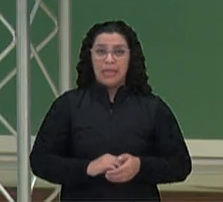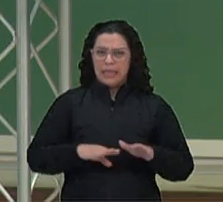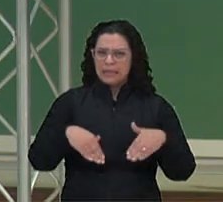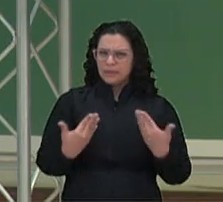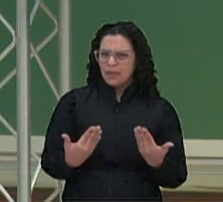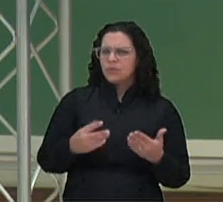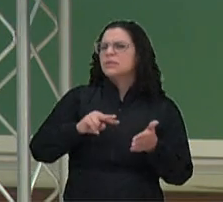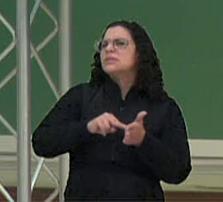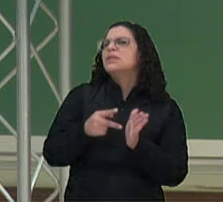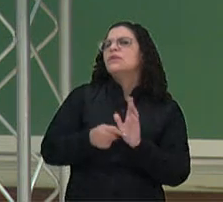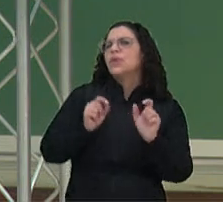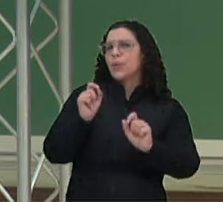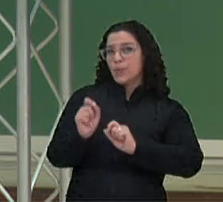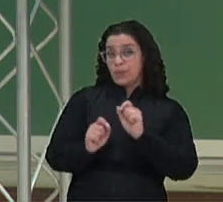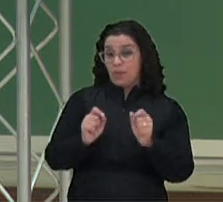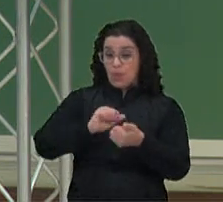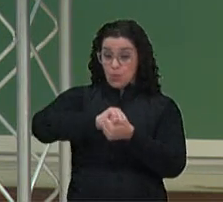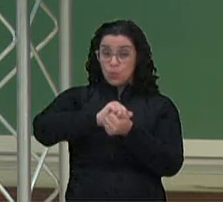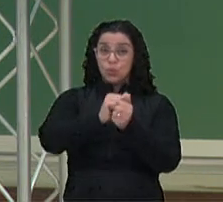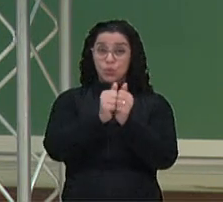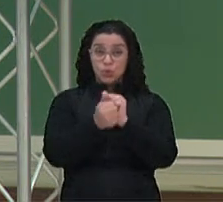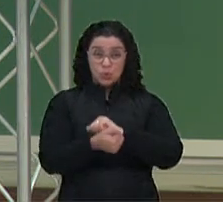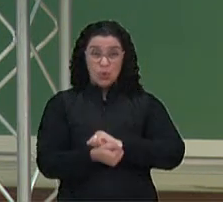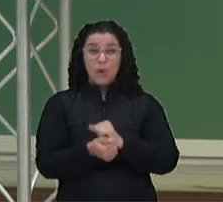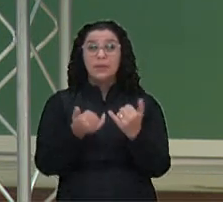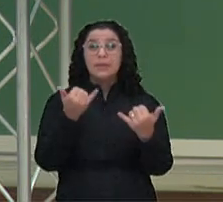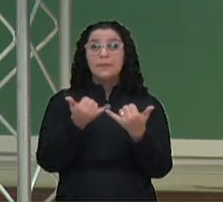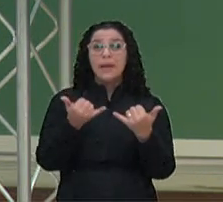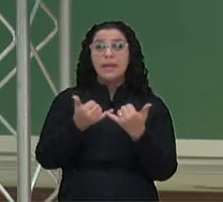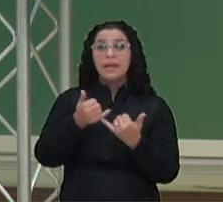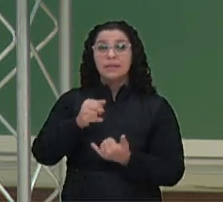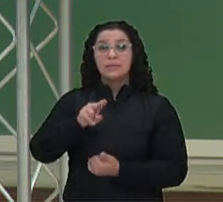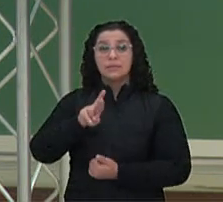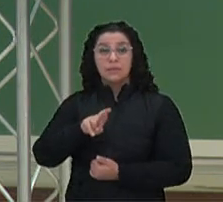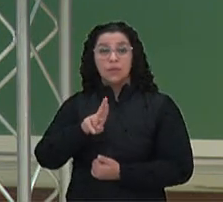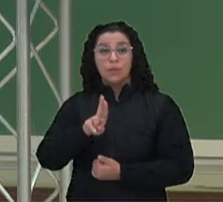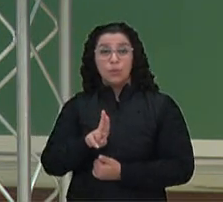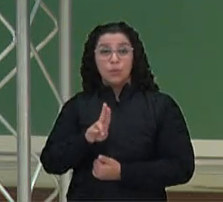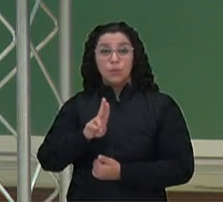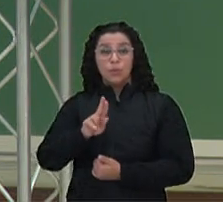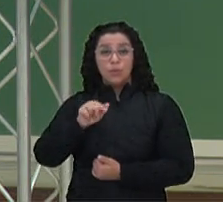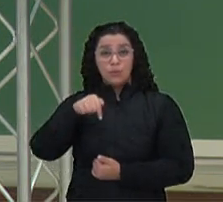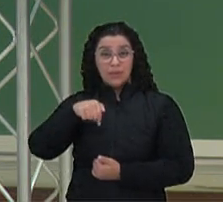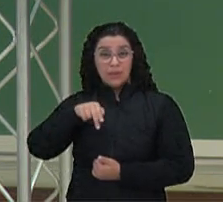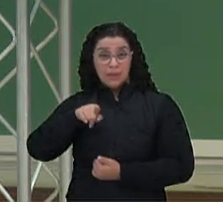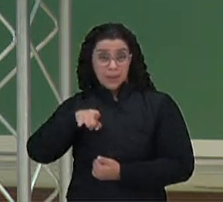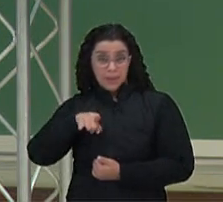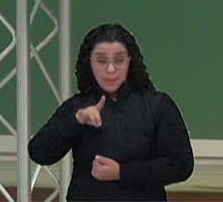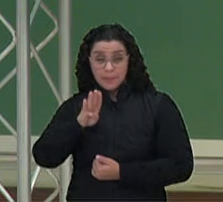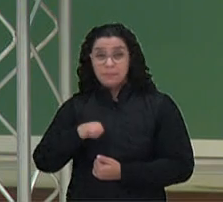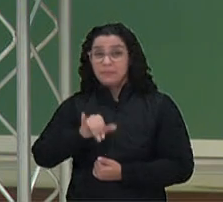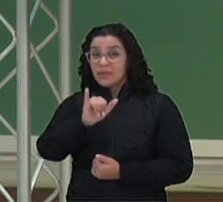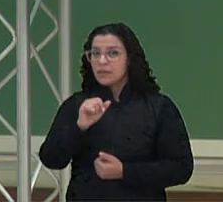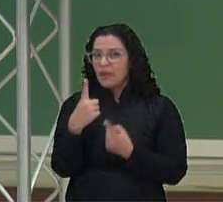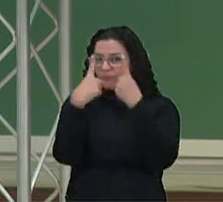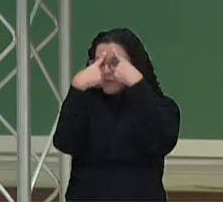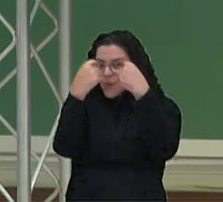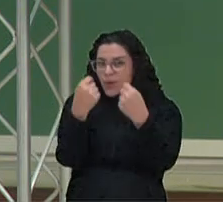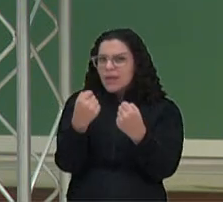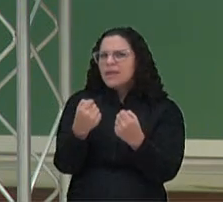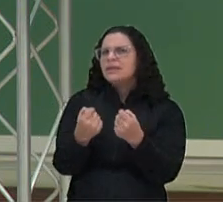Então, basicamente, ele fala que esse esporte, ele é uma versão do rugby, que é um esporte muito violento, né, que surgiu na